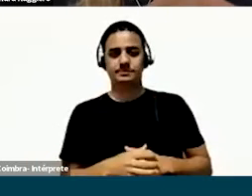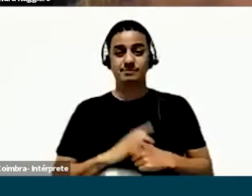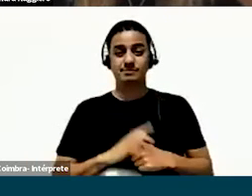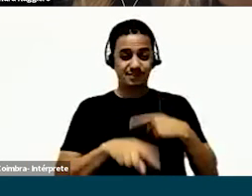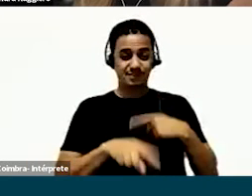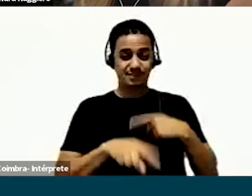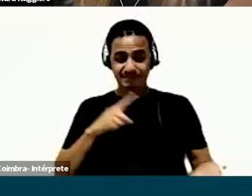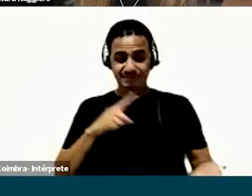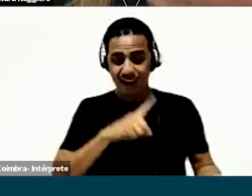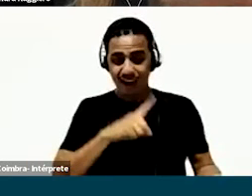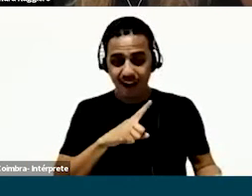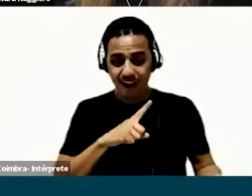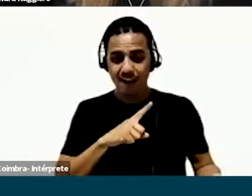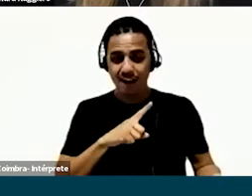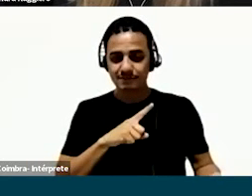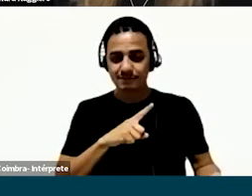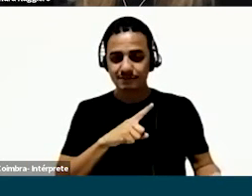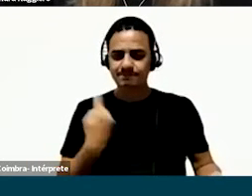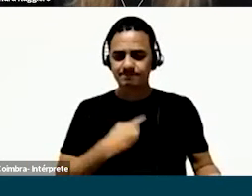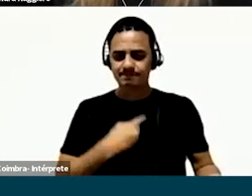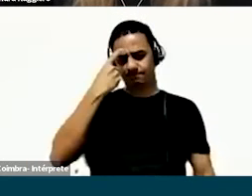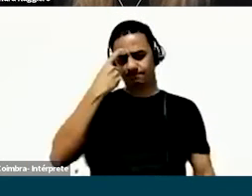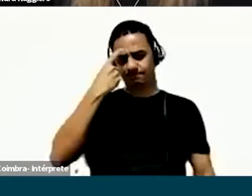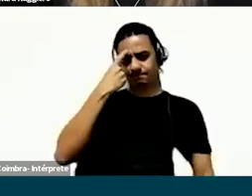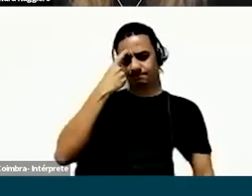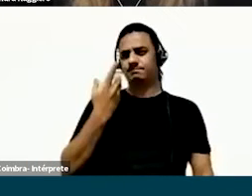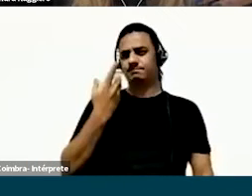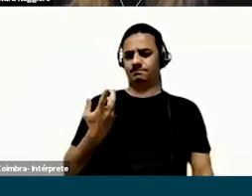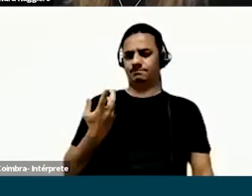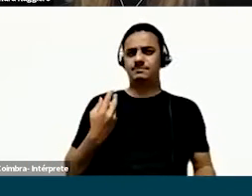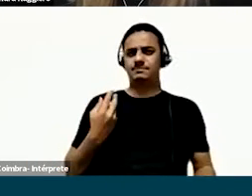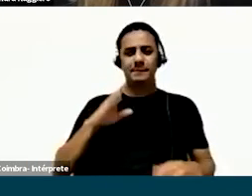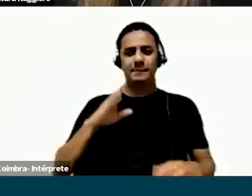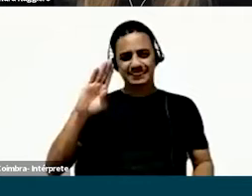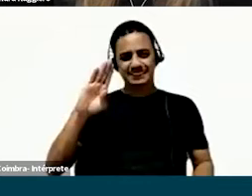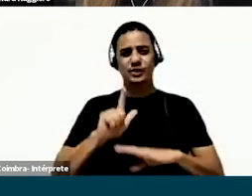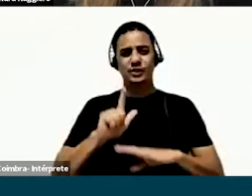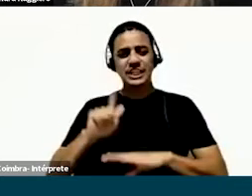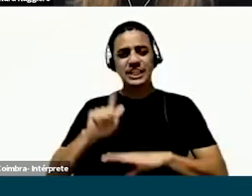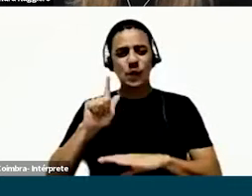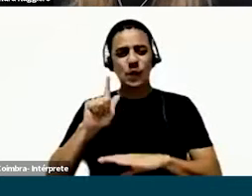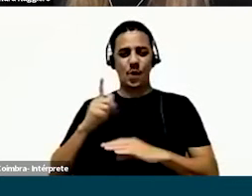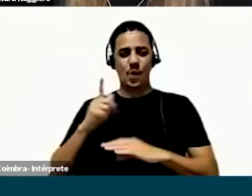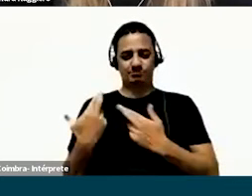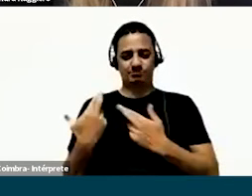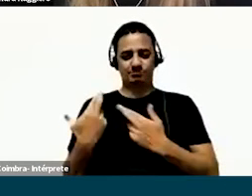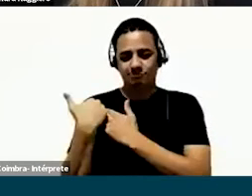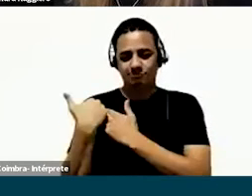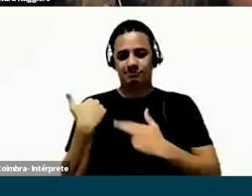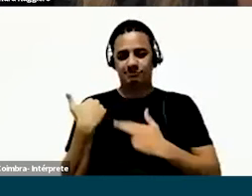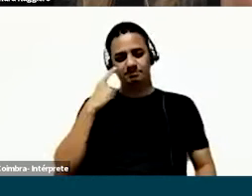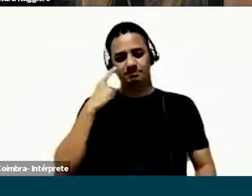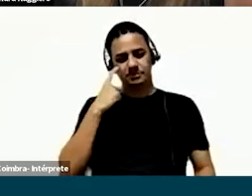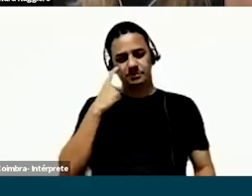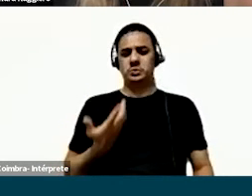aí, depois que falham, a gente acaba se perguntando, né? Principalmente os gestores acabam lá